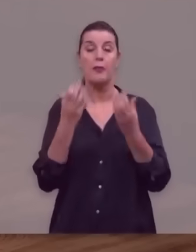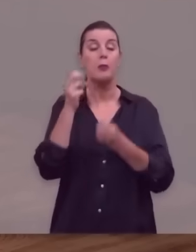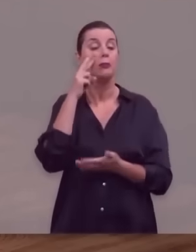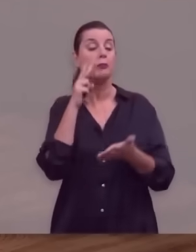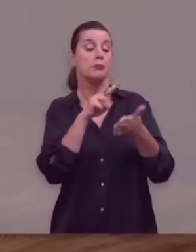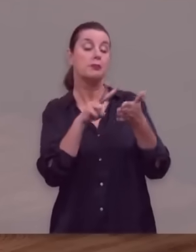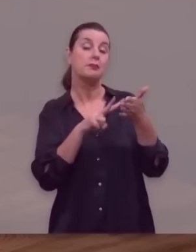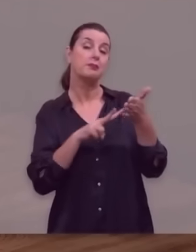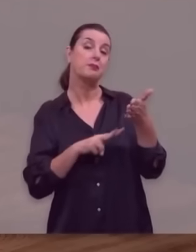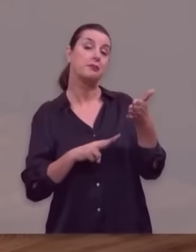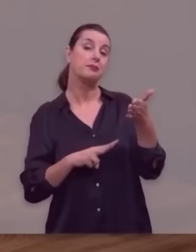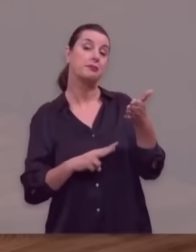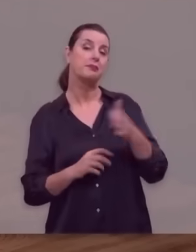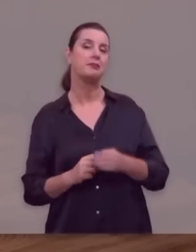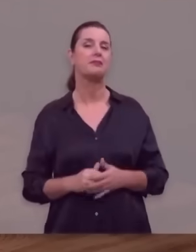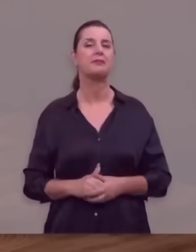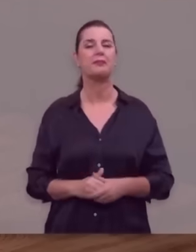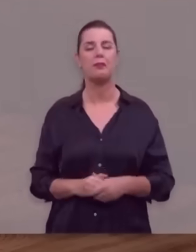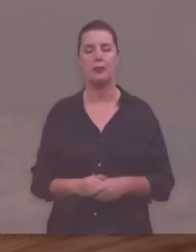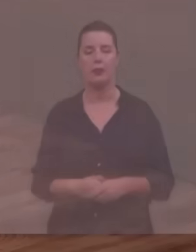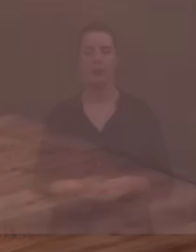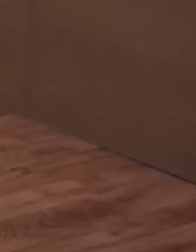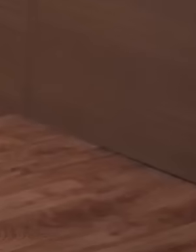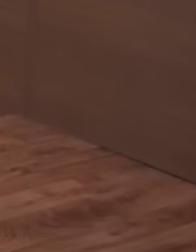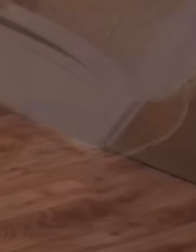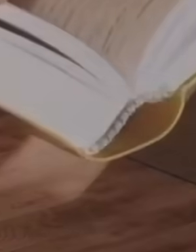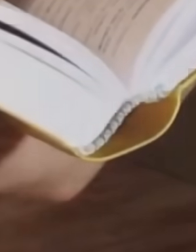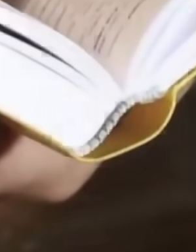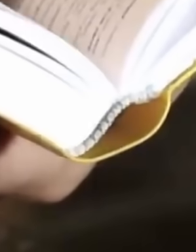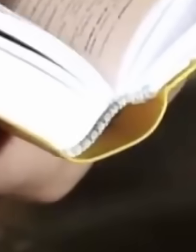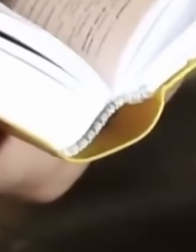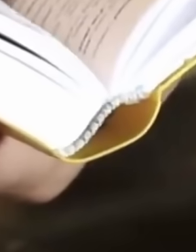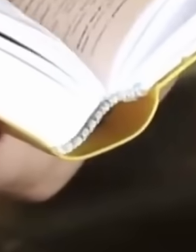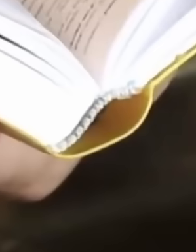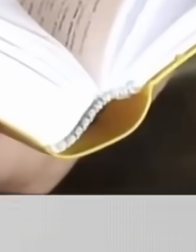Vamos ouvir a leitura deste texto